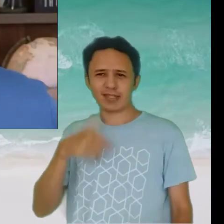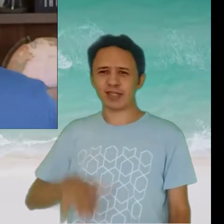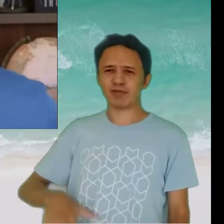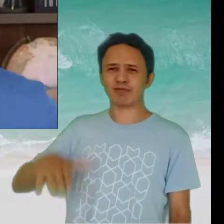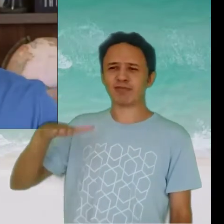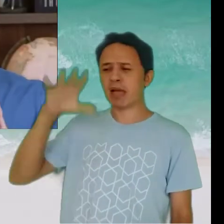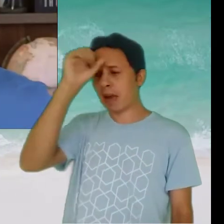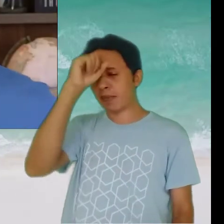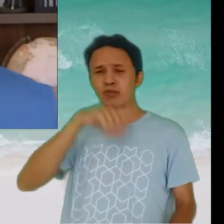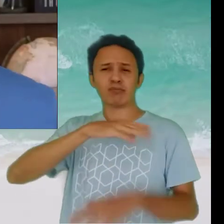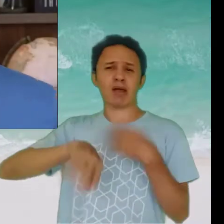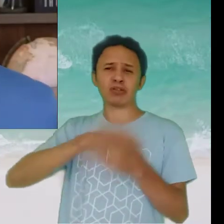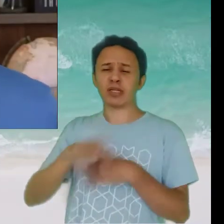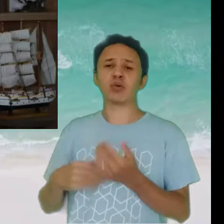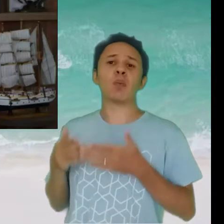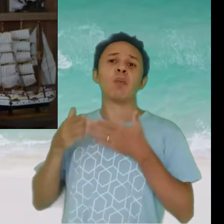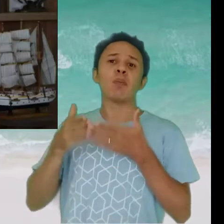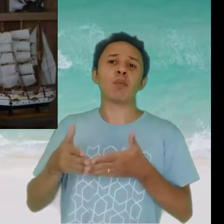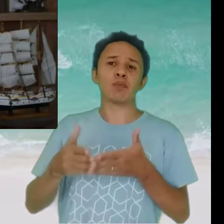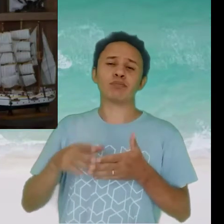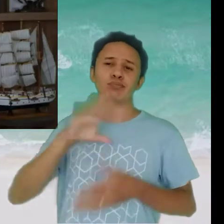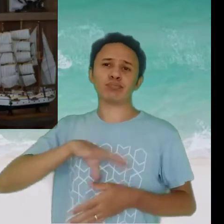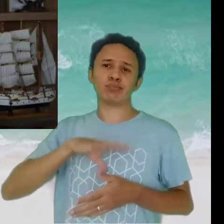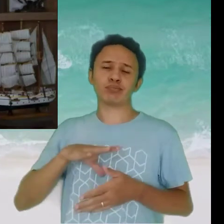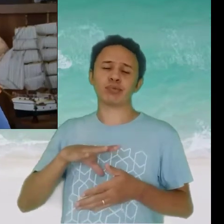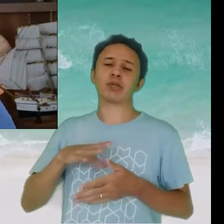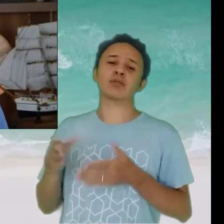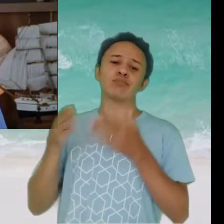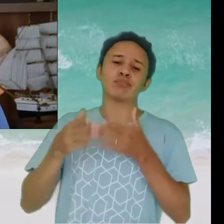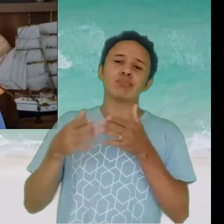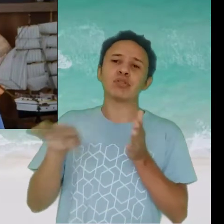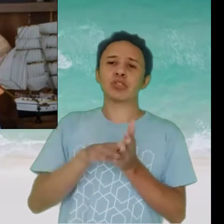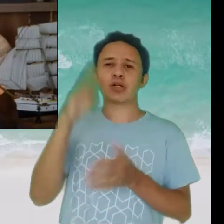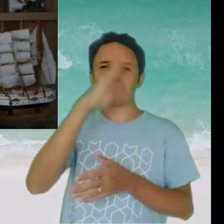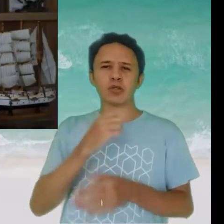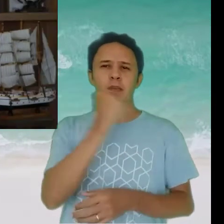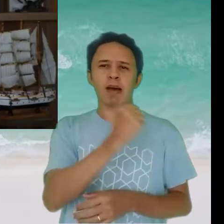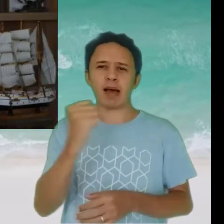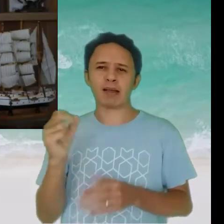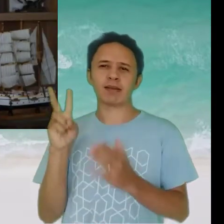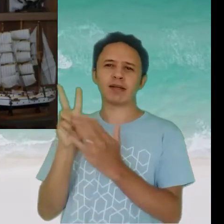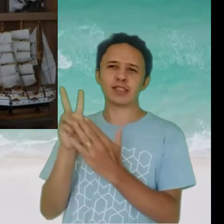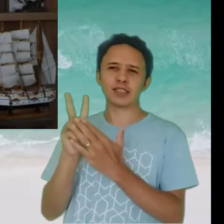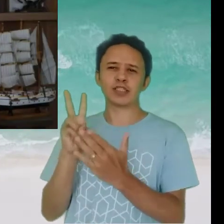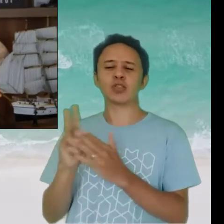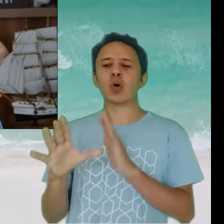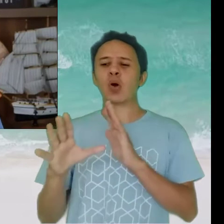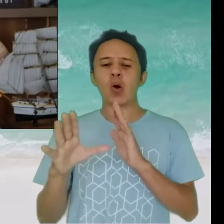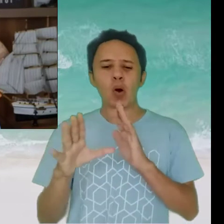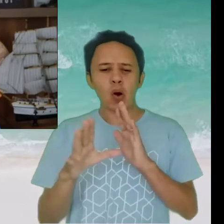grandes navegações eram uma zoeira só. Portugueses entram no barquinho, portugueses chegam no Brasil. Portugueses matam